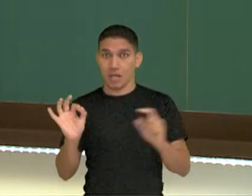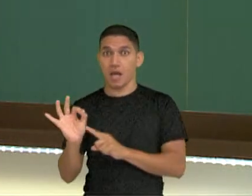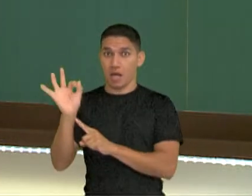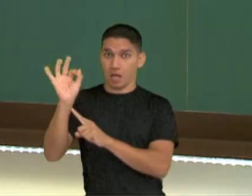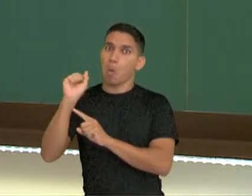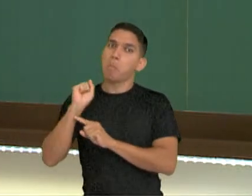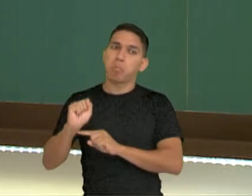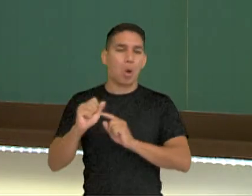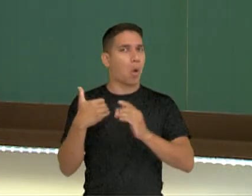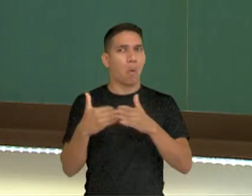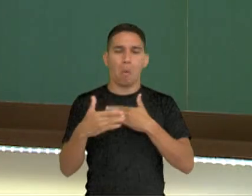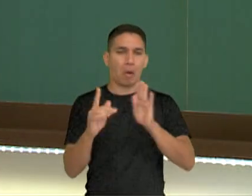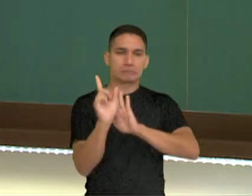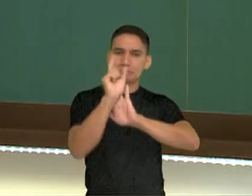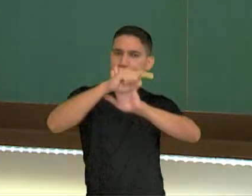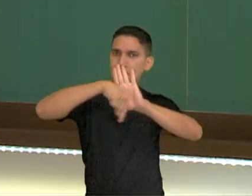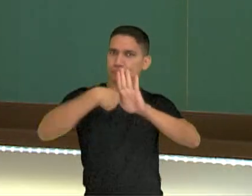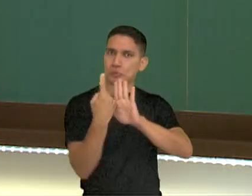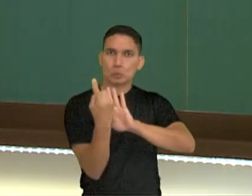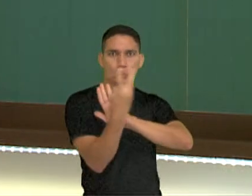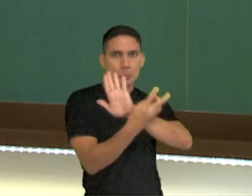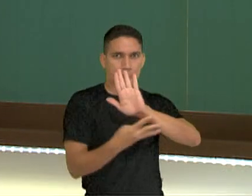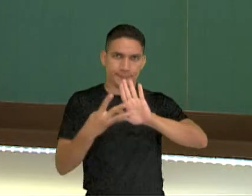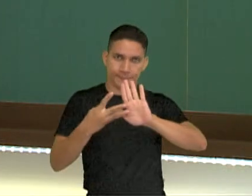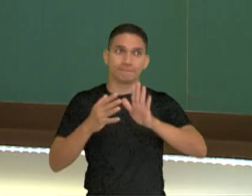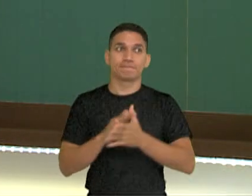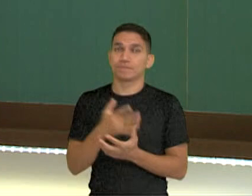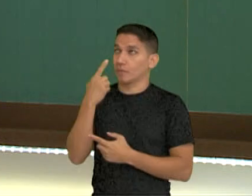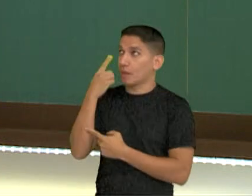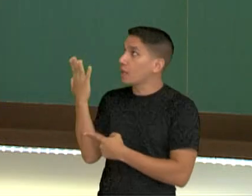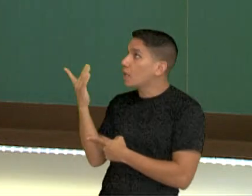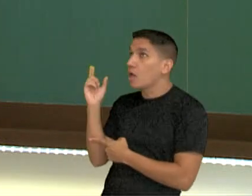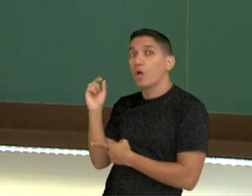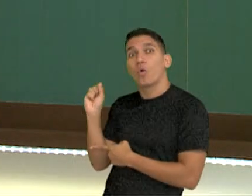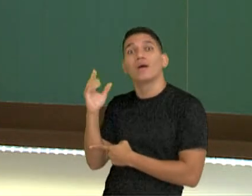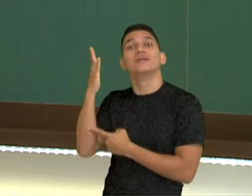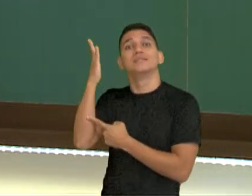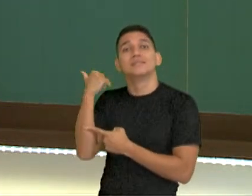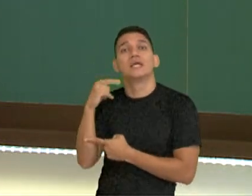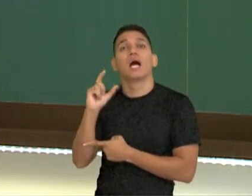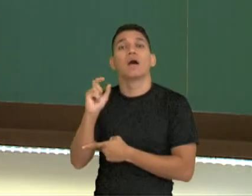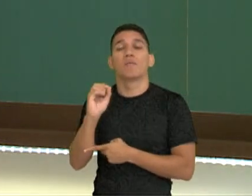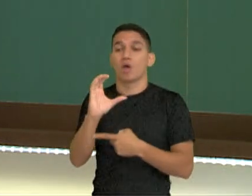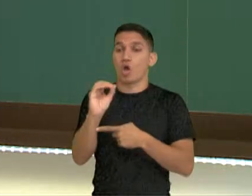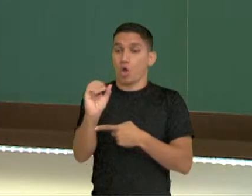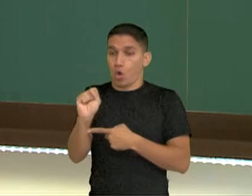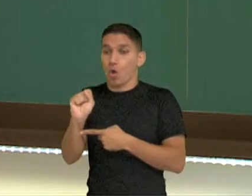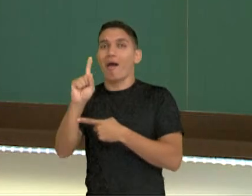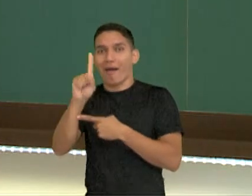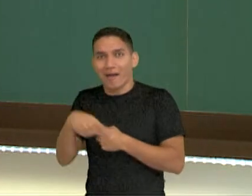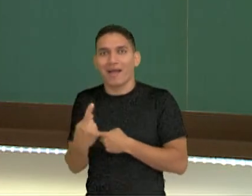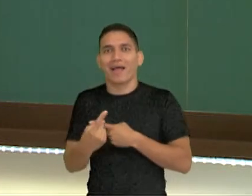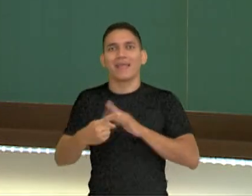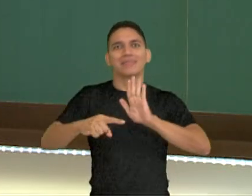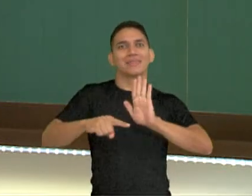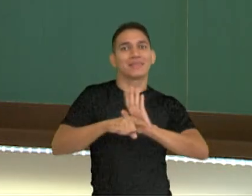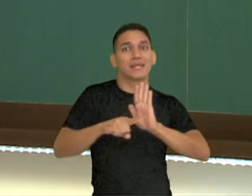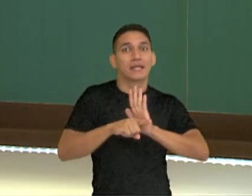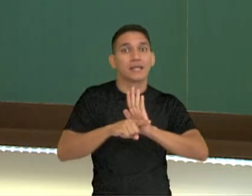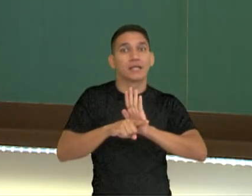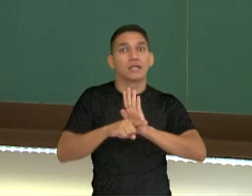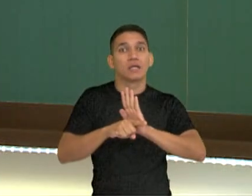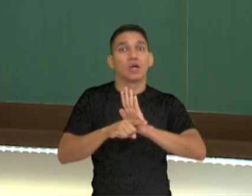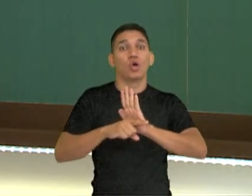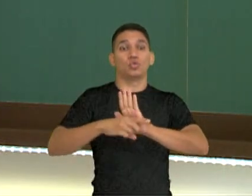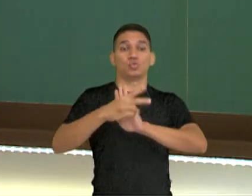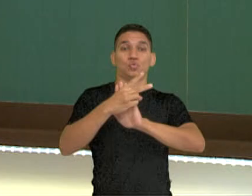estar em qualquer um dos 4 quadrantes. E aí, a gente sabe que o cosseno é negativo no